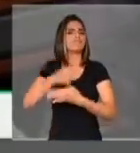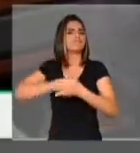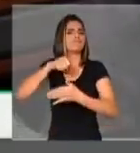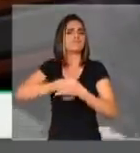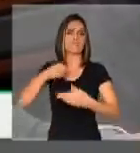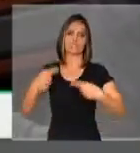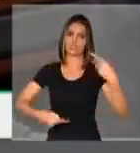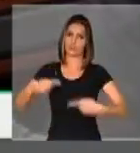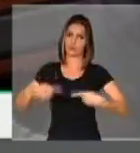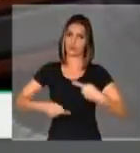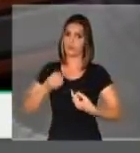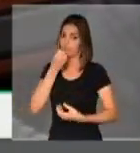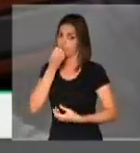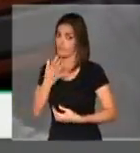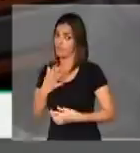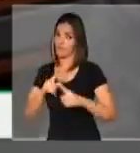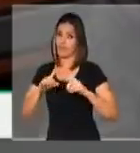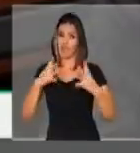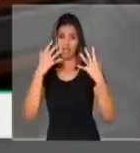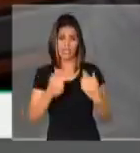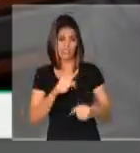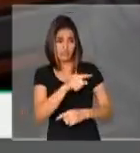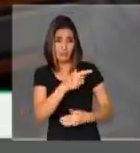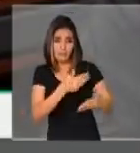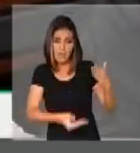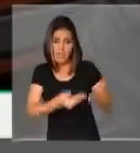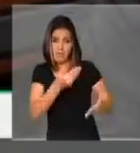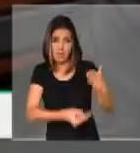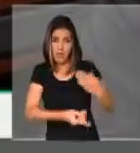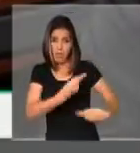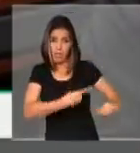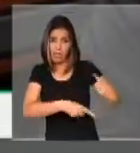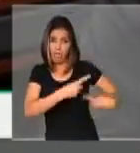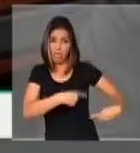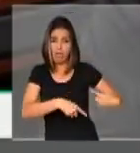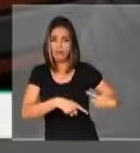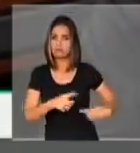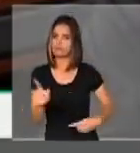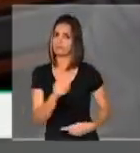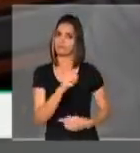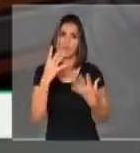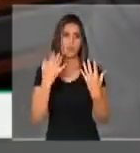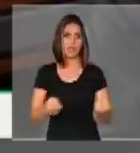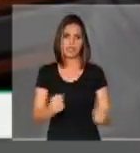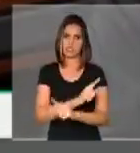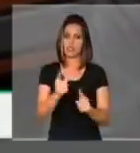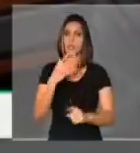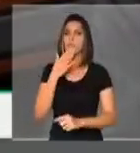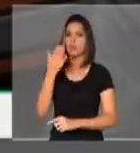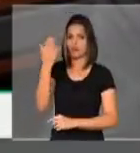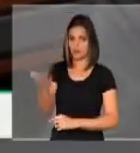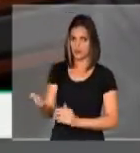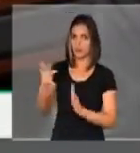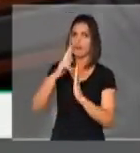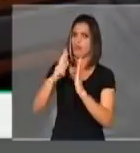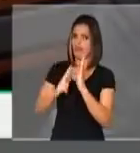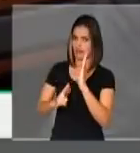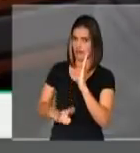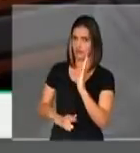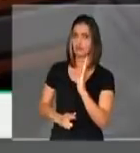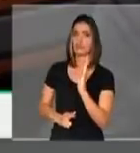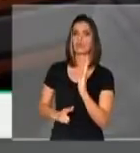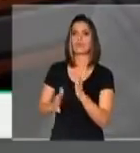nós não aceitaremos esse tipo de retrocesso aqui nessa casa. Peço ao nobre relator que